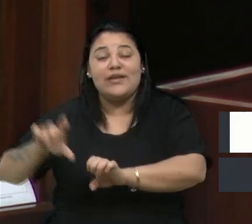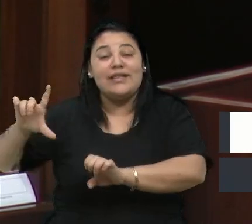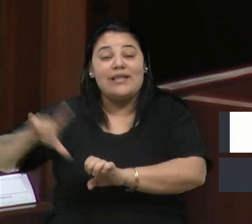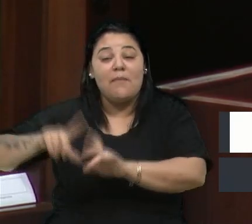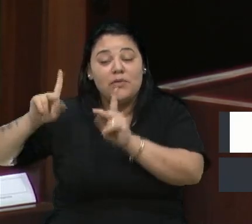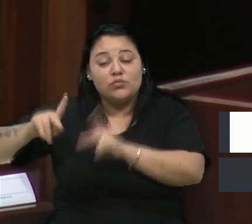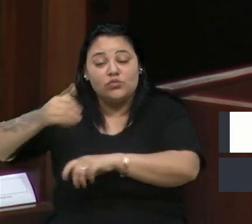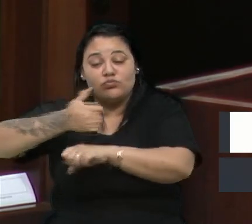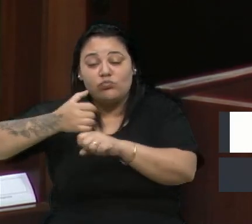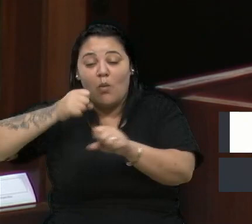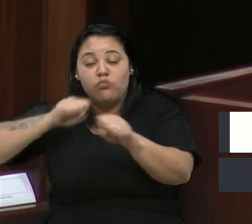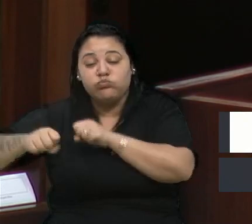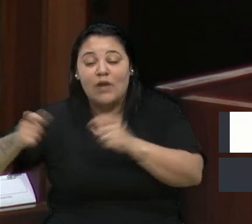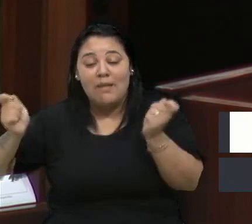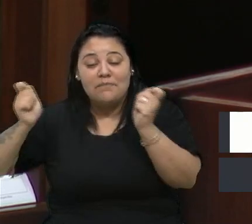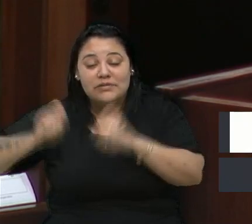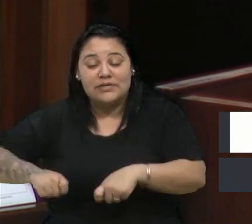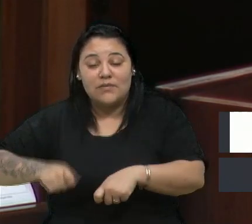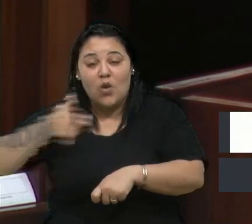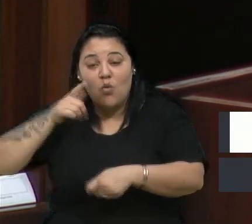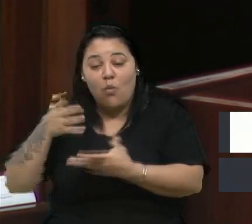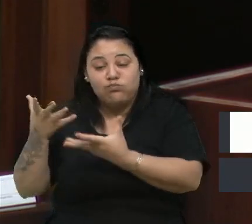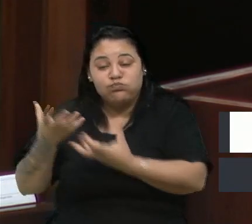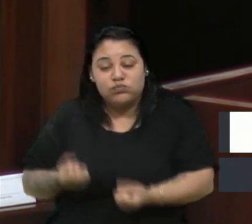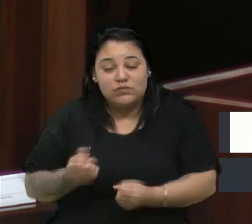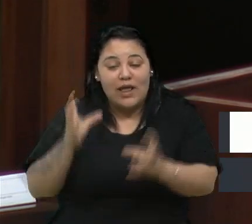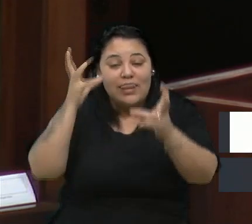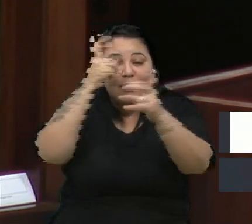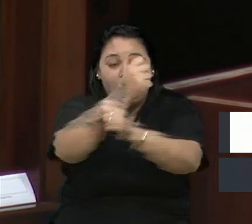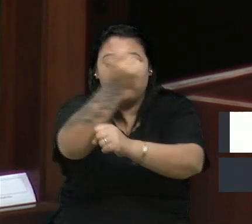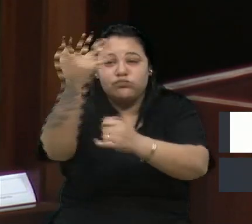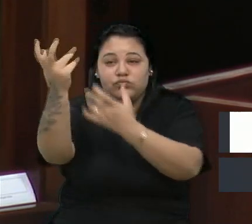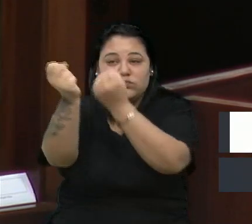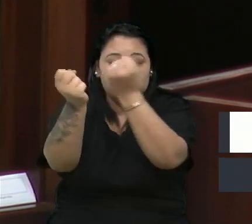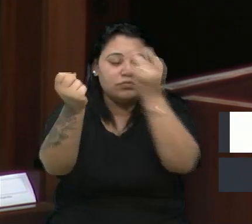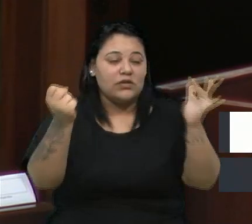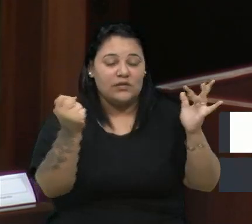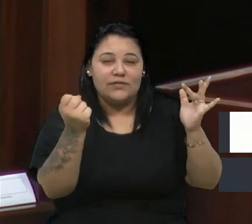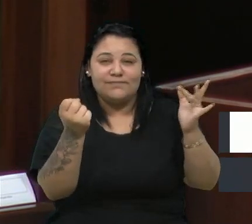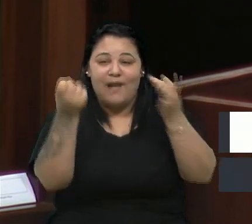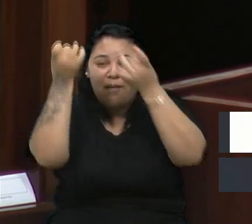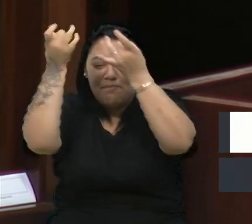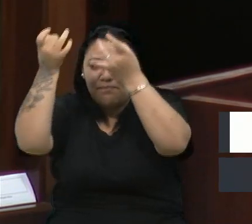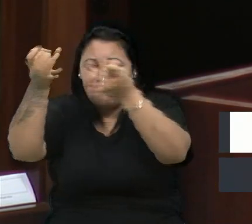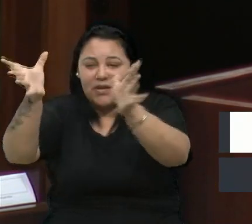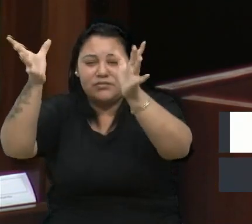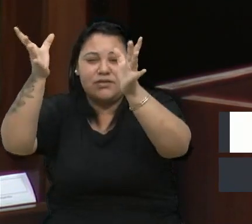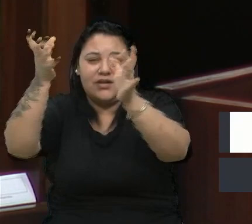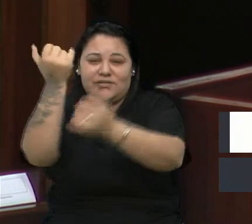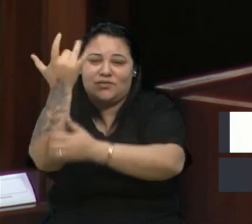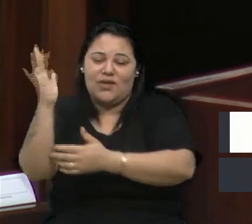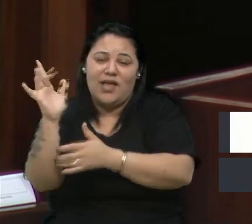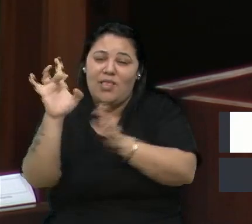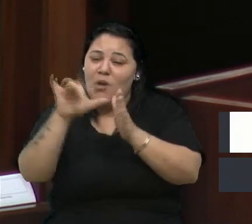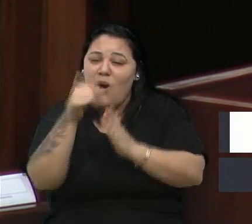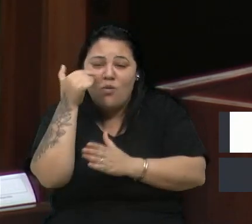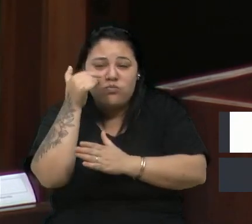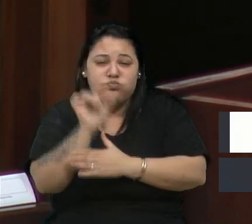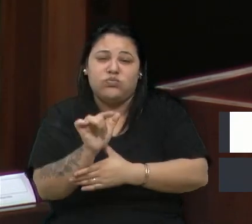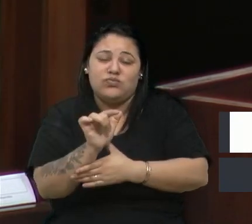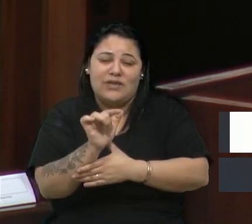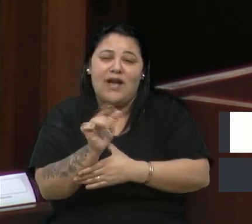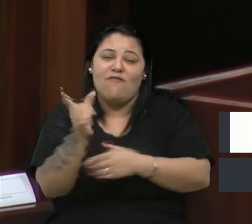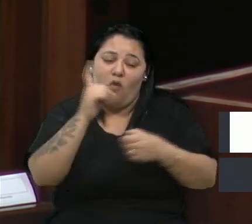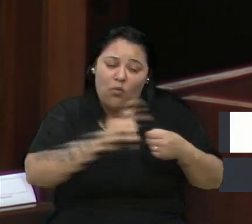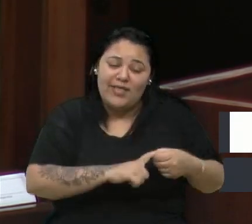capacitadas para receber esses animais silvestres que ficam abandonados e, muitas vezes, com problema